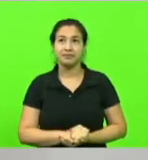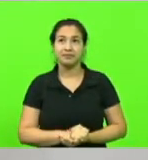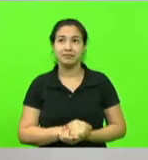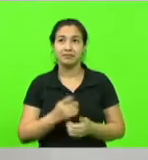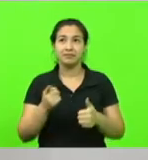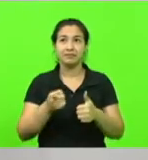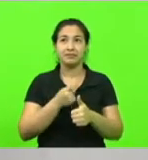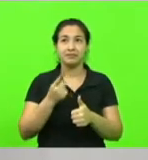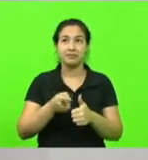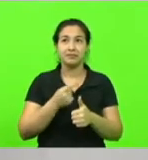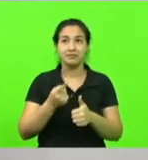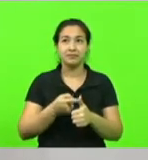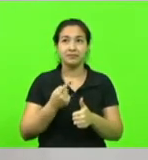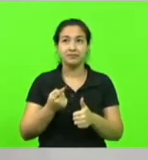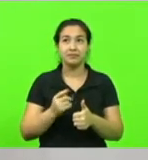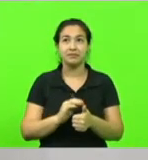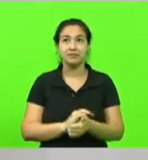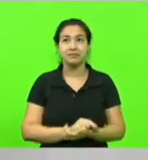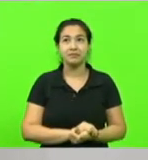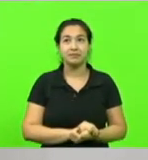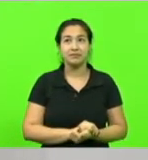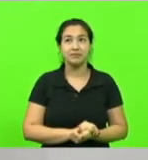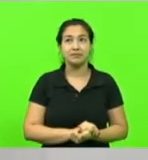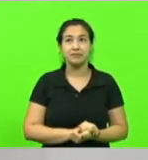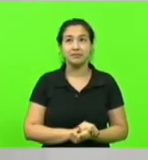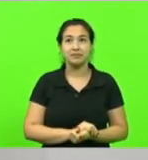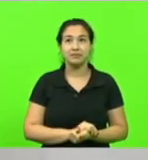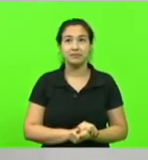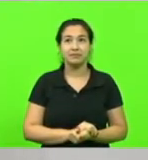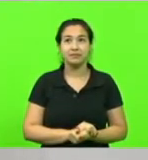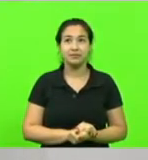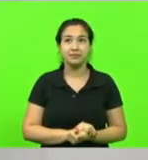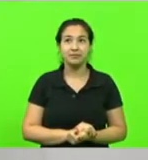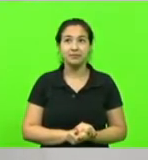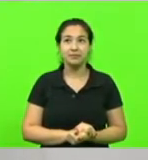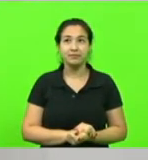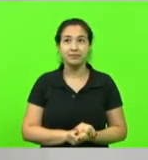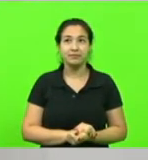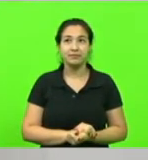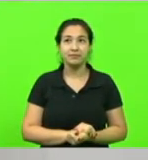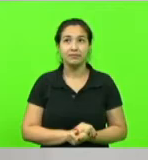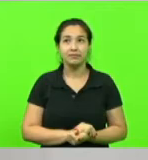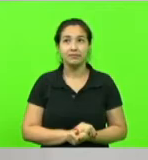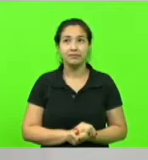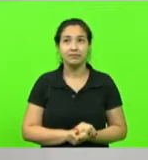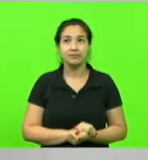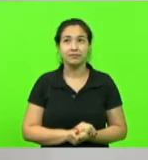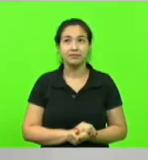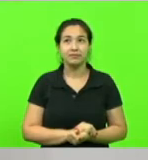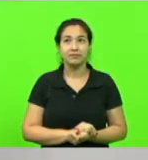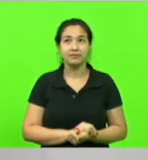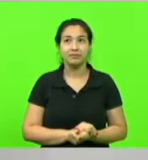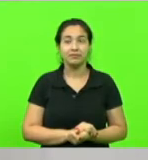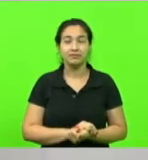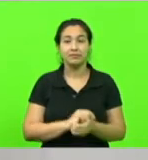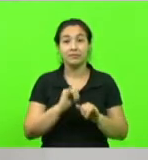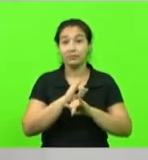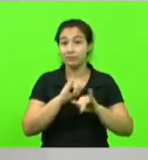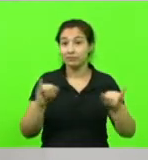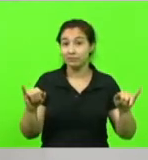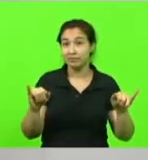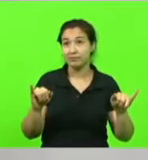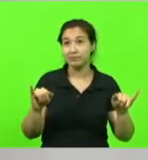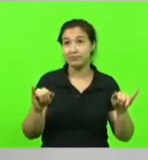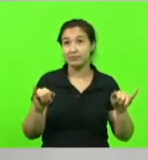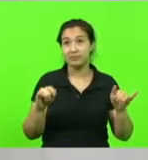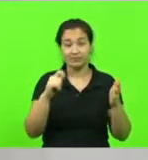delas, tem aqui, senhor presidente, uma notícia que eu quero ler, para Vossa Excelência,